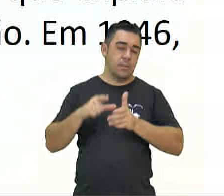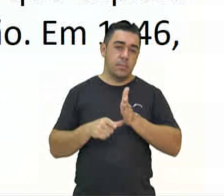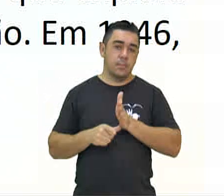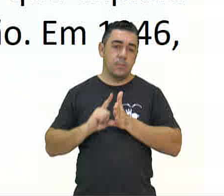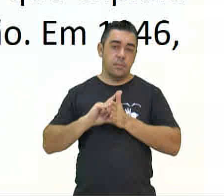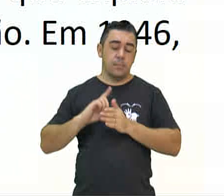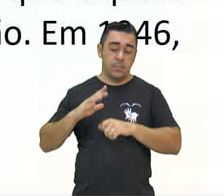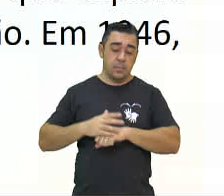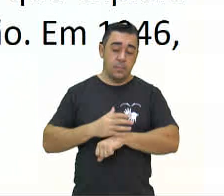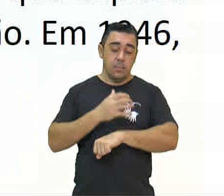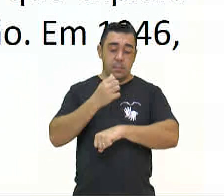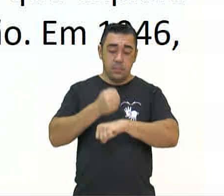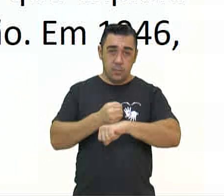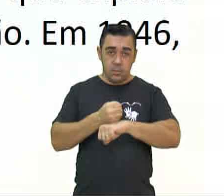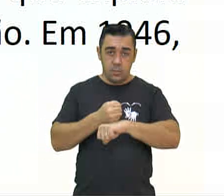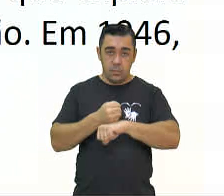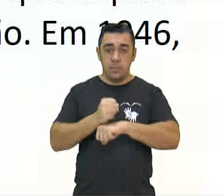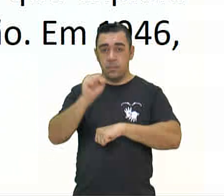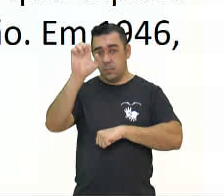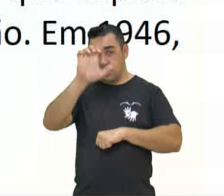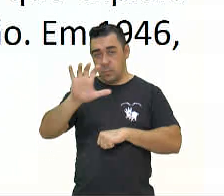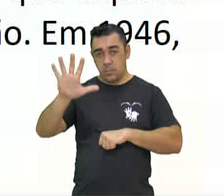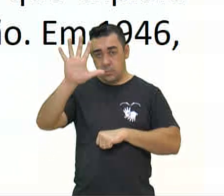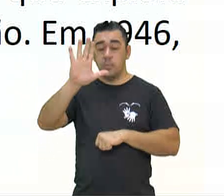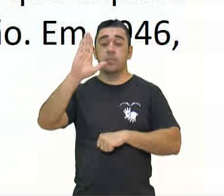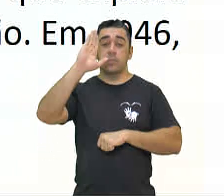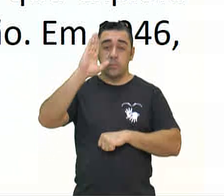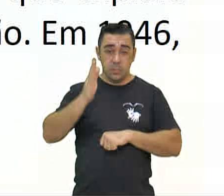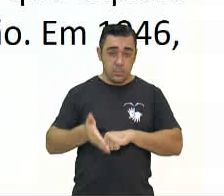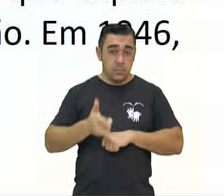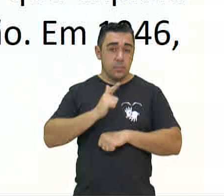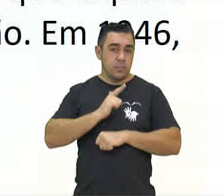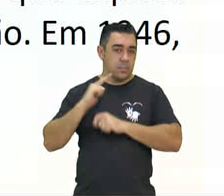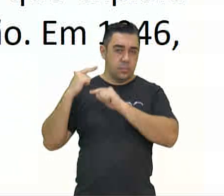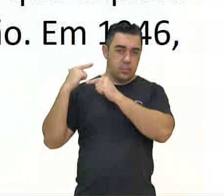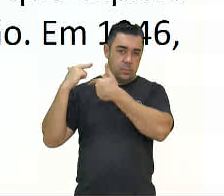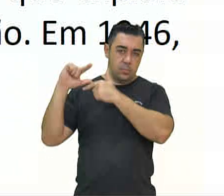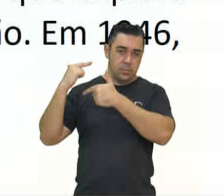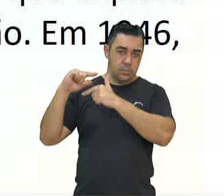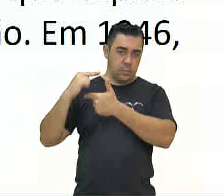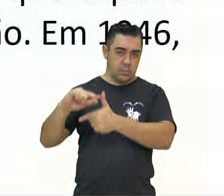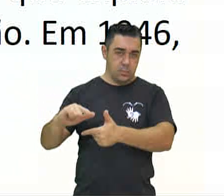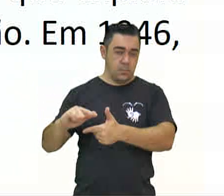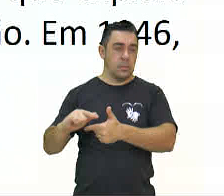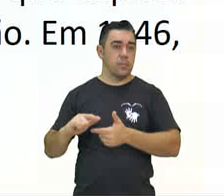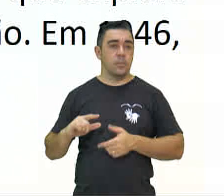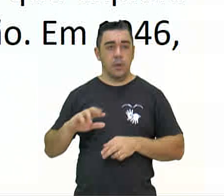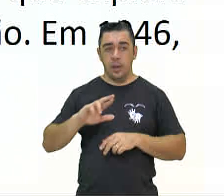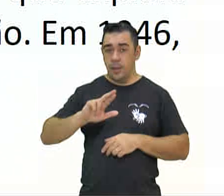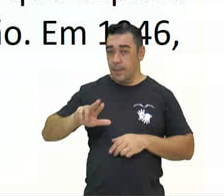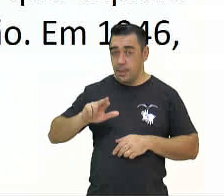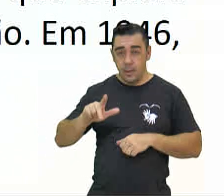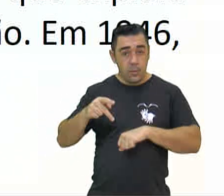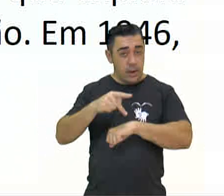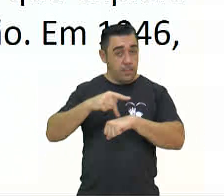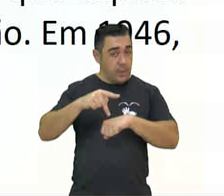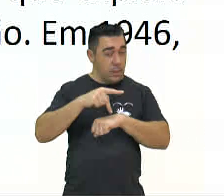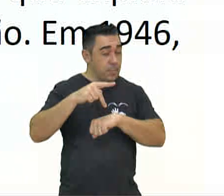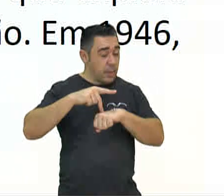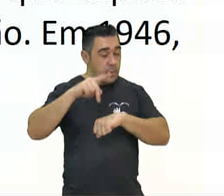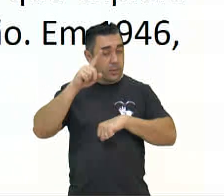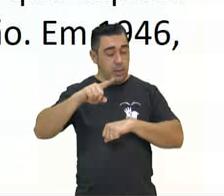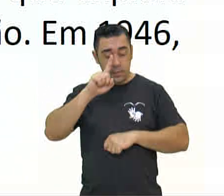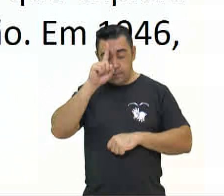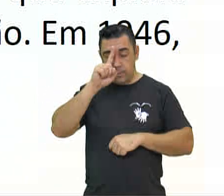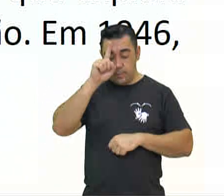da colonização, eles já tinham a tradição, só que eles não eram um país. Lembre-se que país é uma invenção europeia.